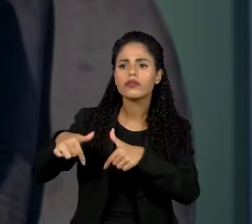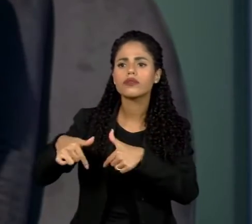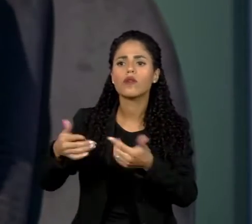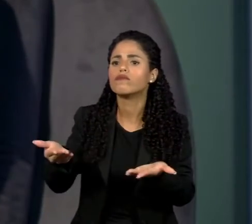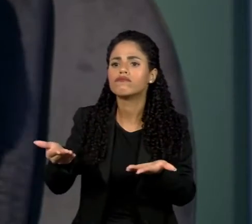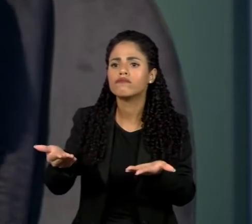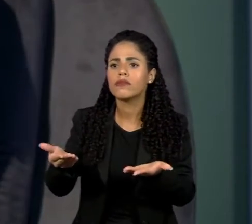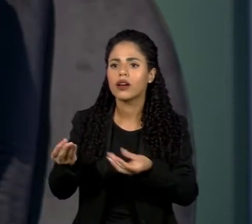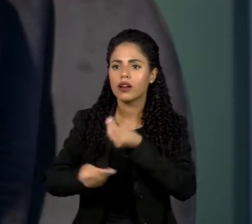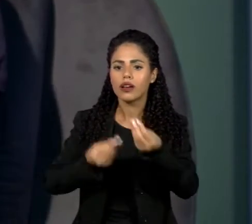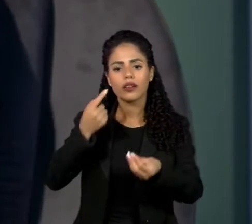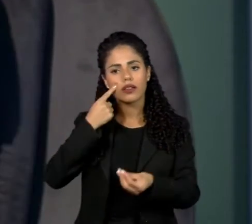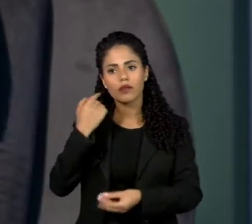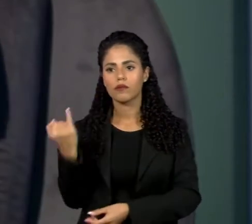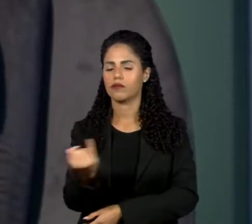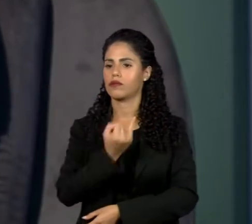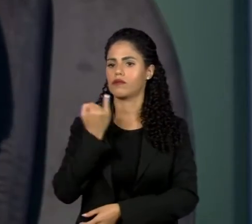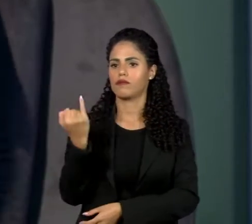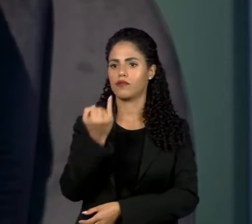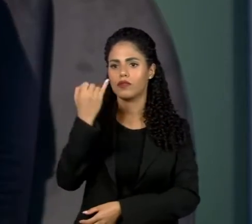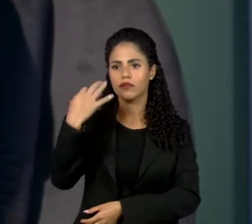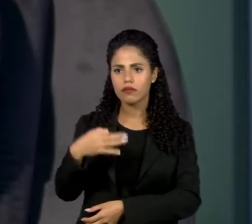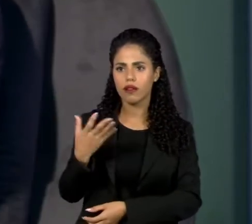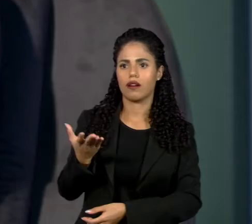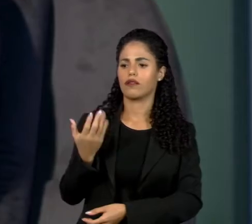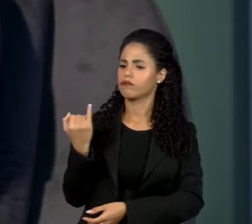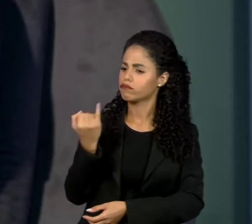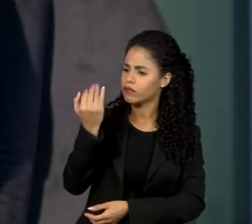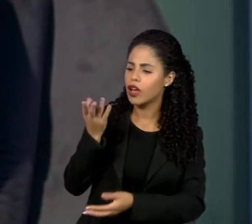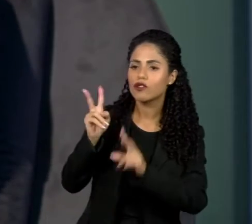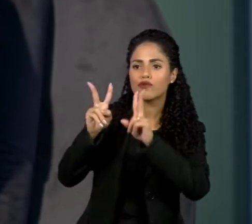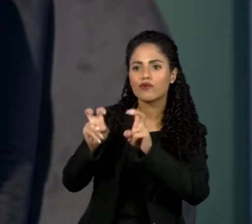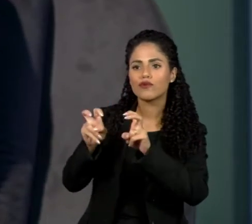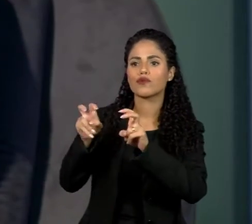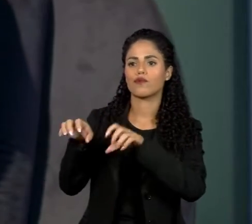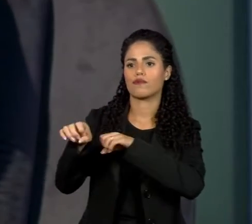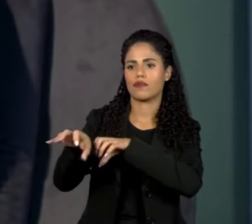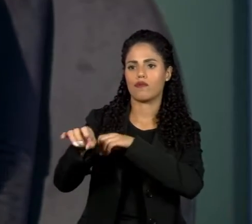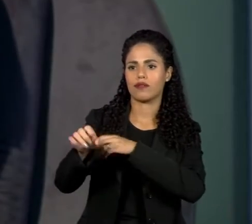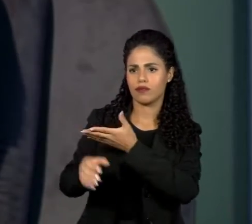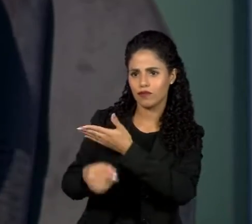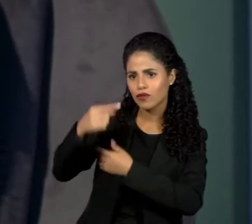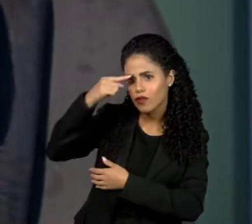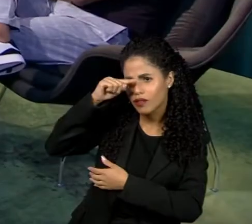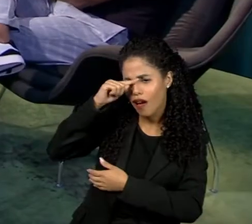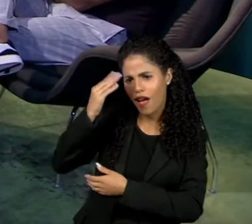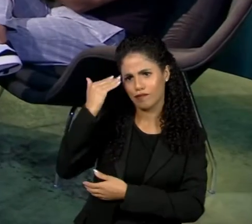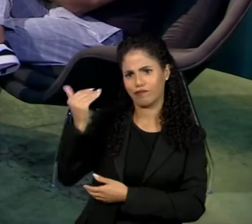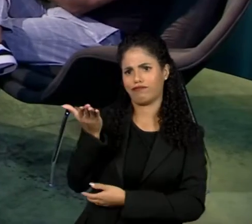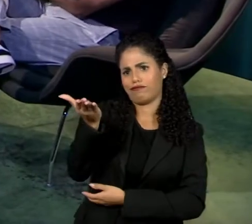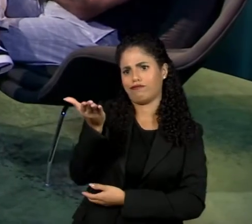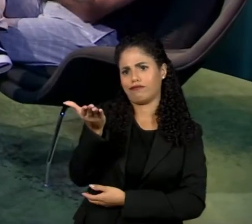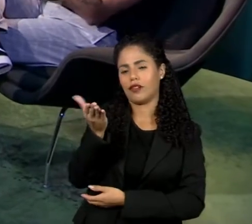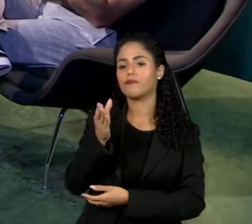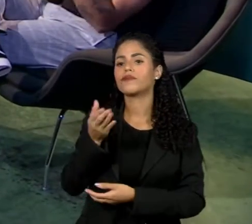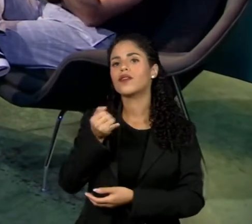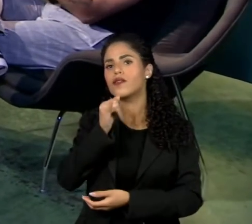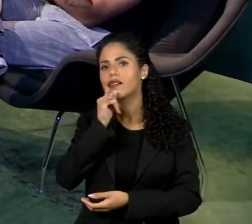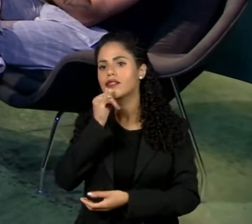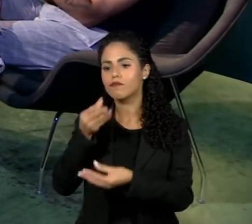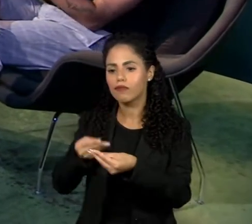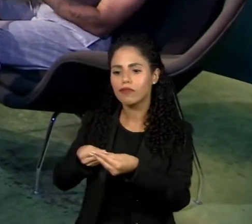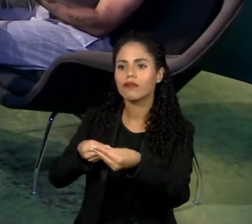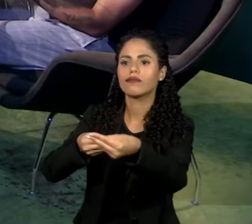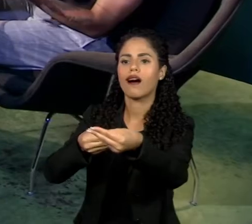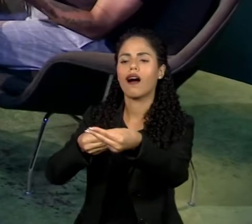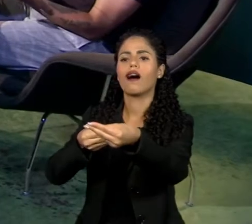uma relevância muito maior do que qualquer um de nós dois aqui sobre educação preta. Então, quando a gente for levar um job para o senhor, vai muito mais